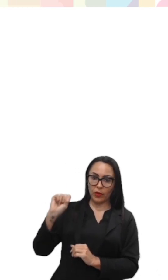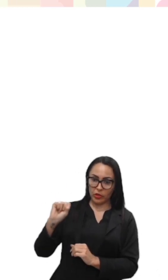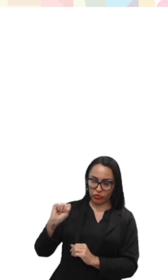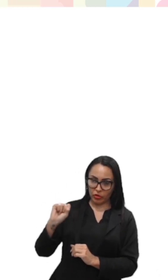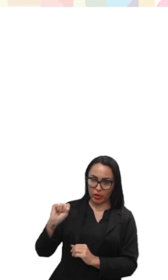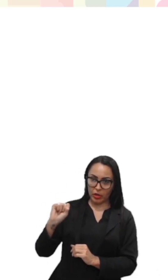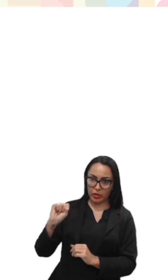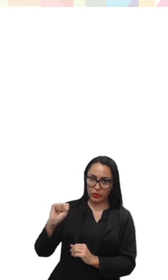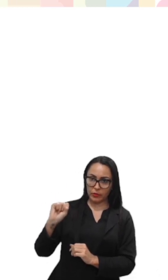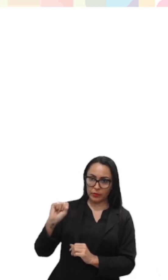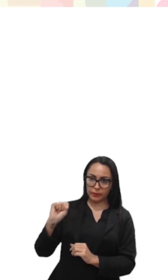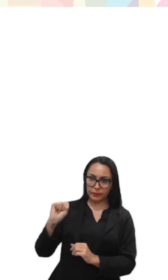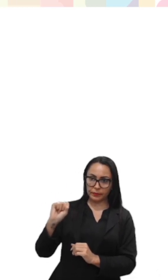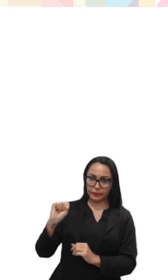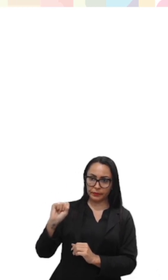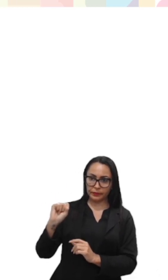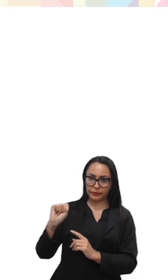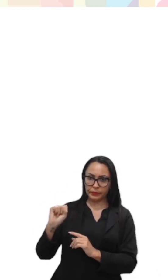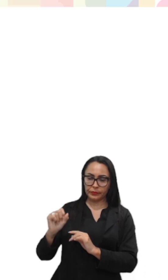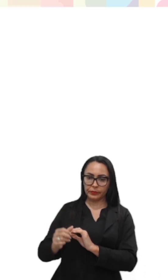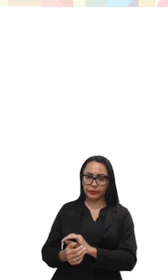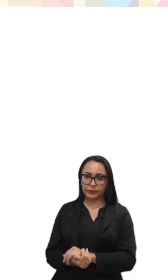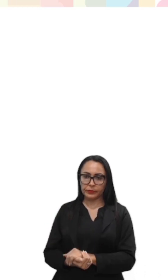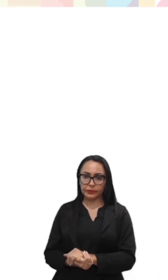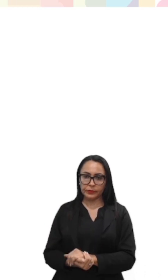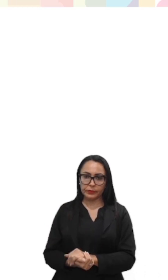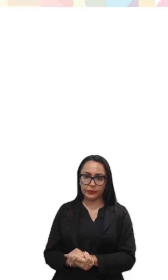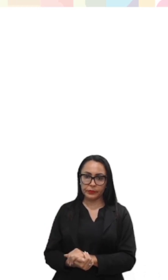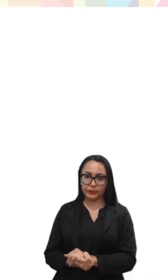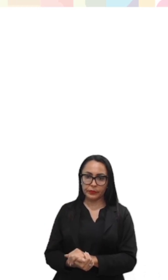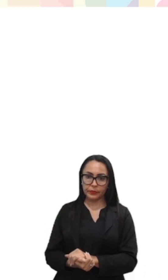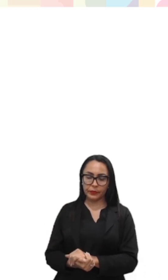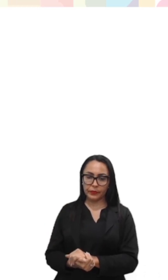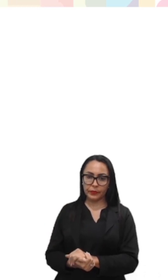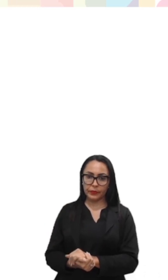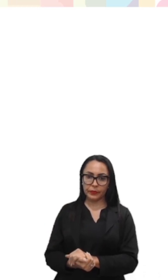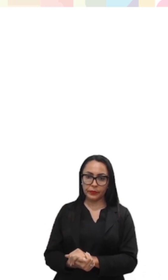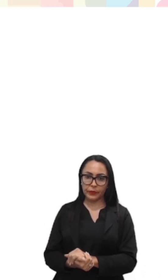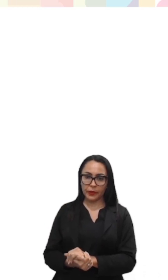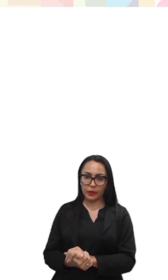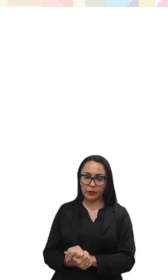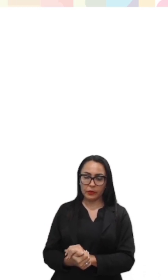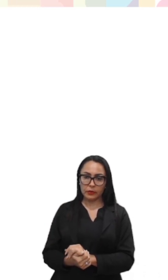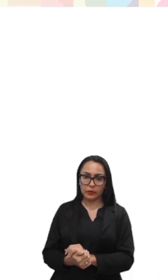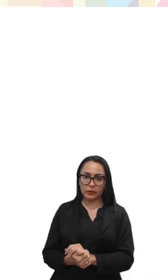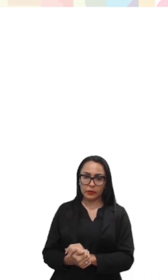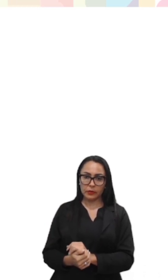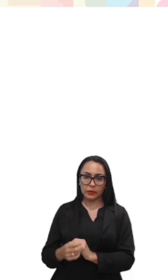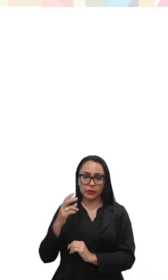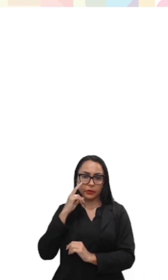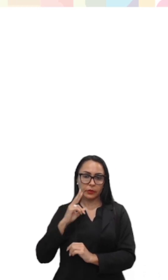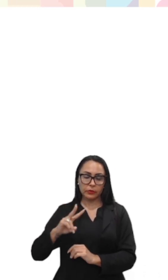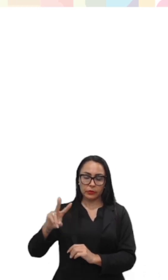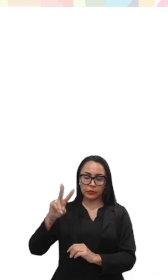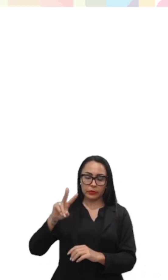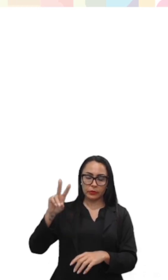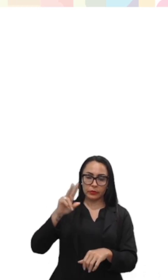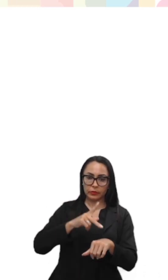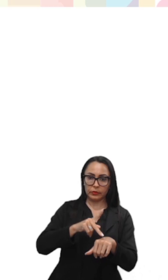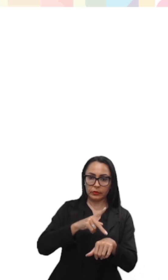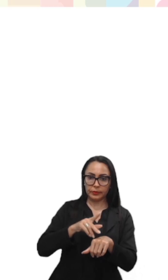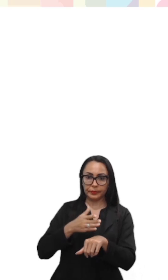punho na lateral, que dá para ver parte preta e parte